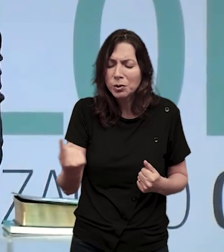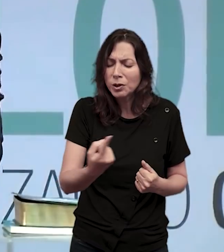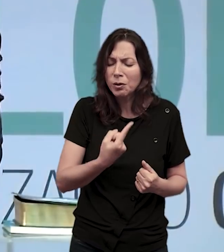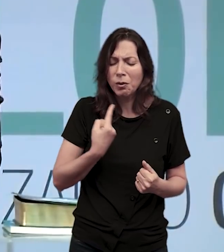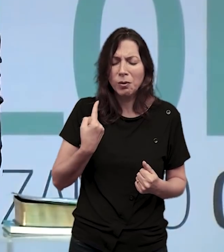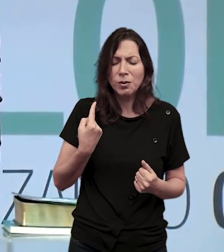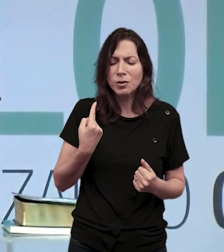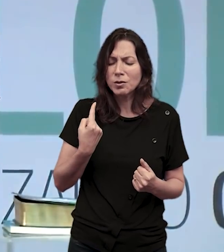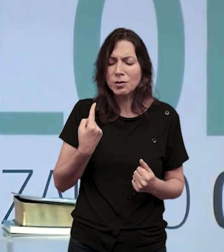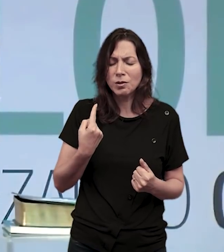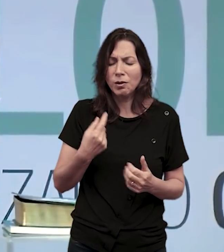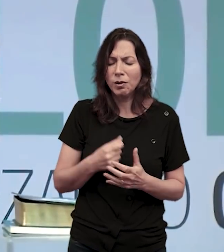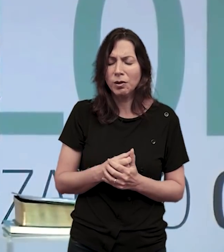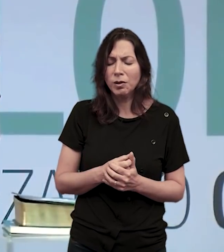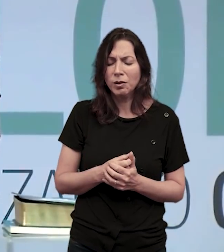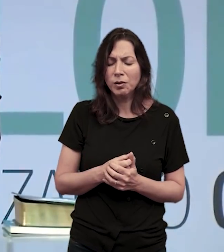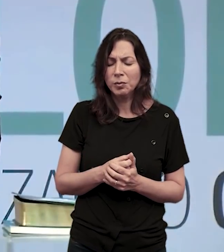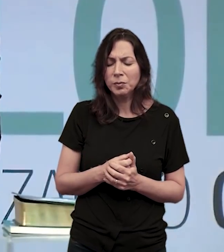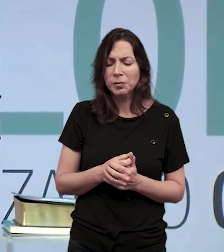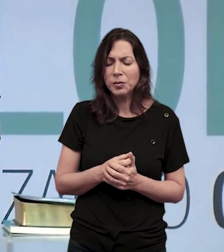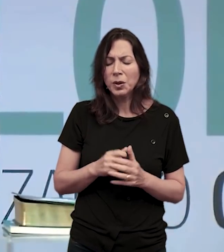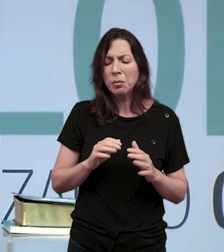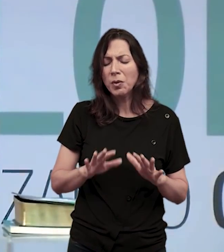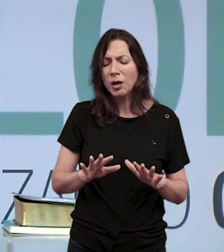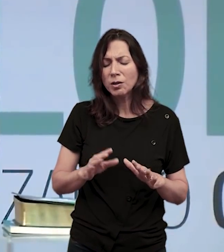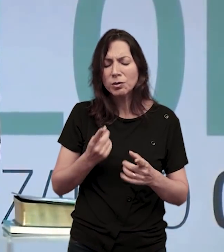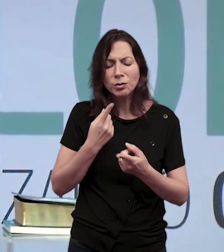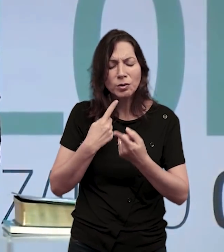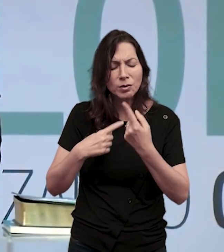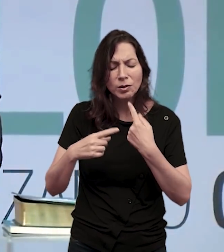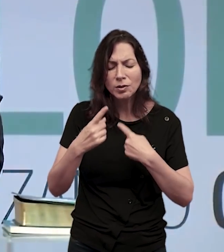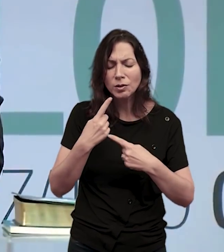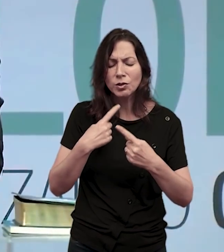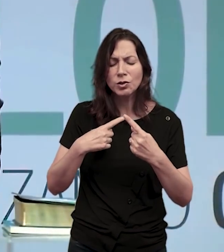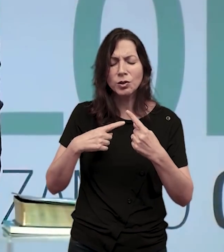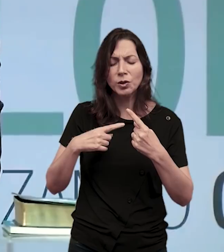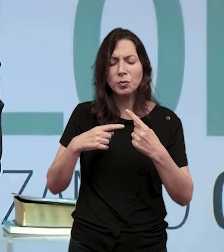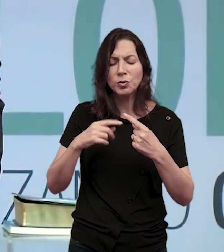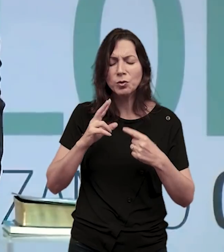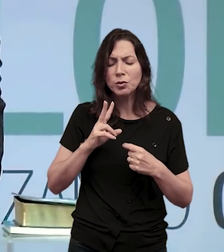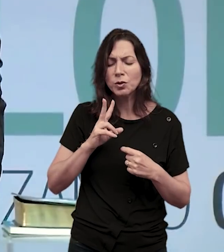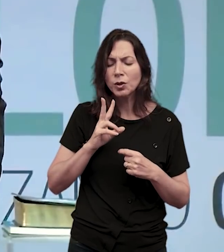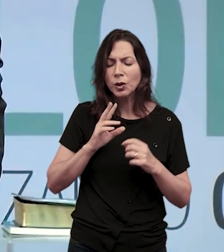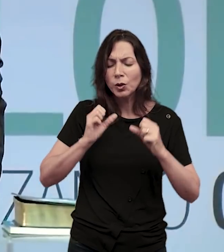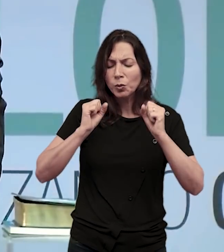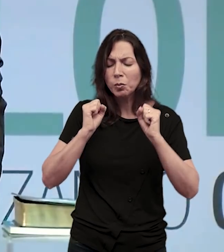mas estamos aqui aos Teus pés, desejosos de sermos revestidos com o Teu poder.